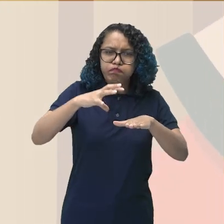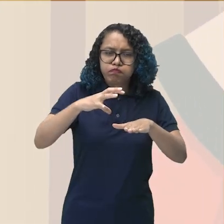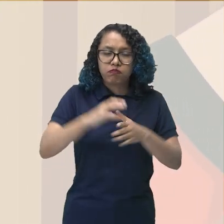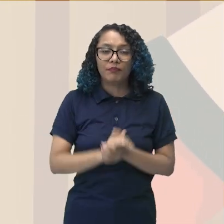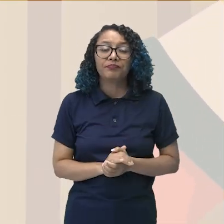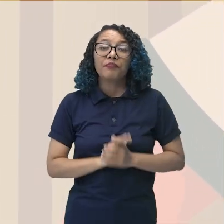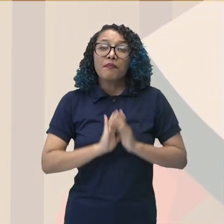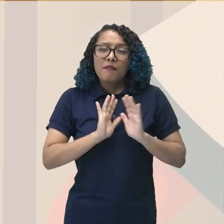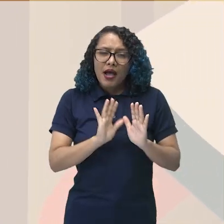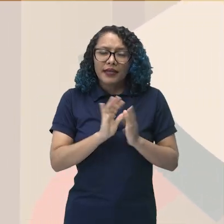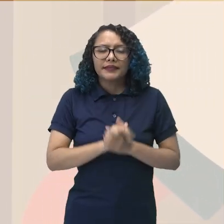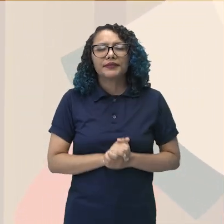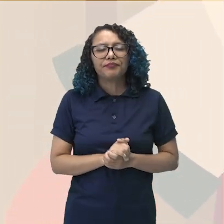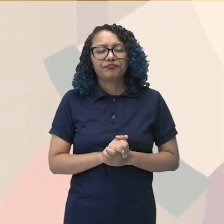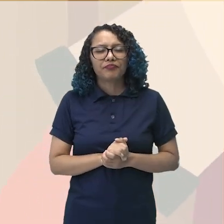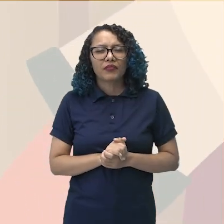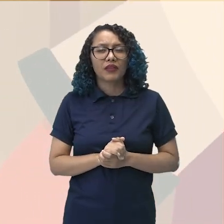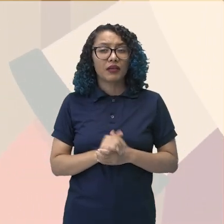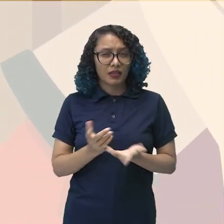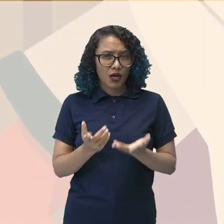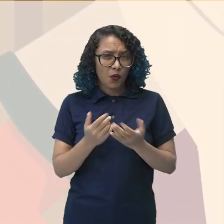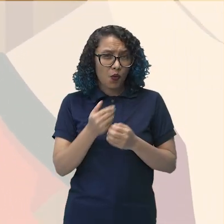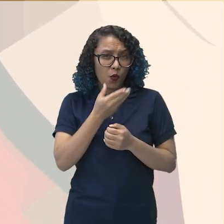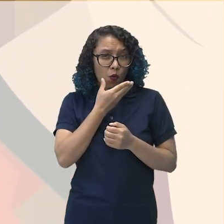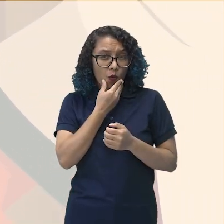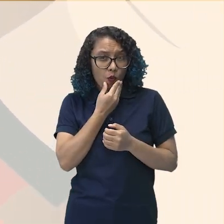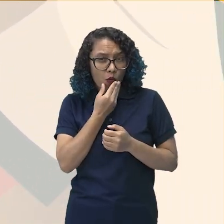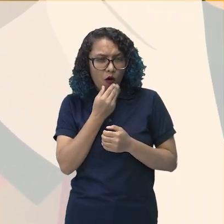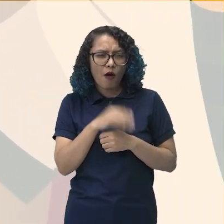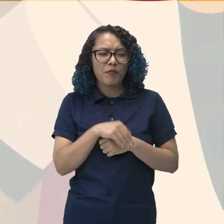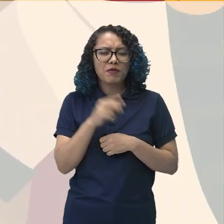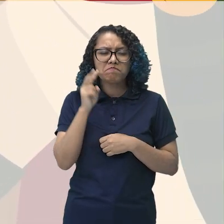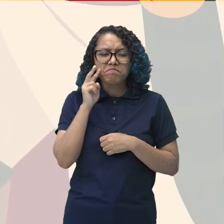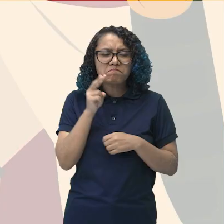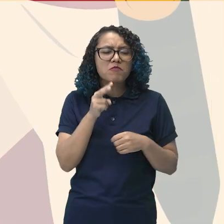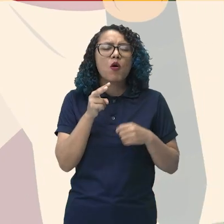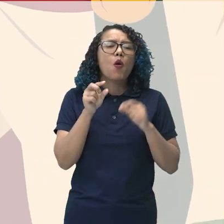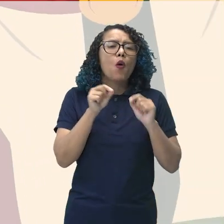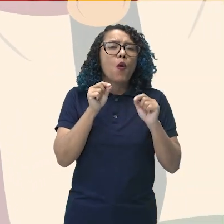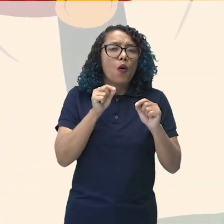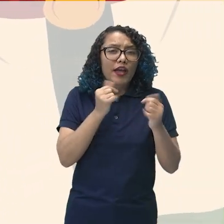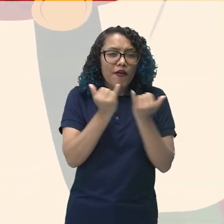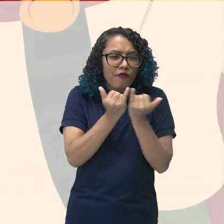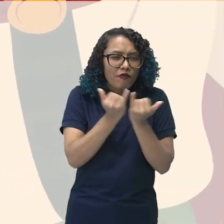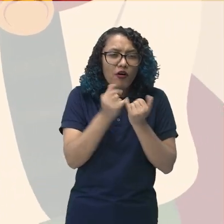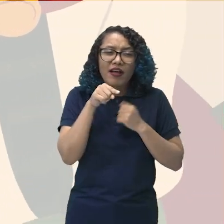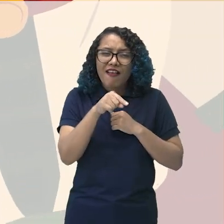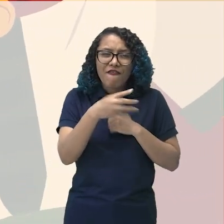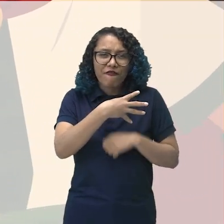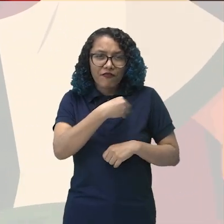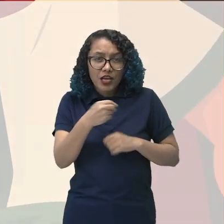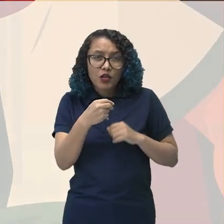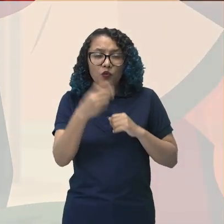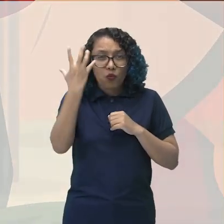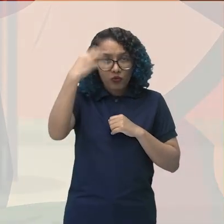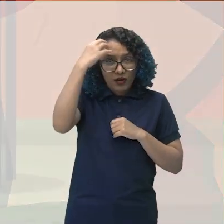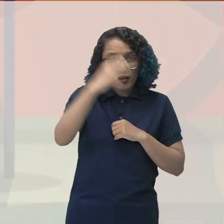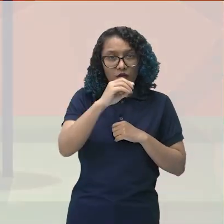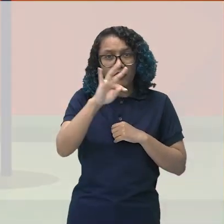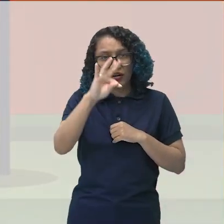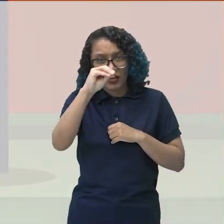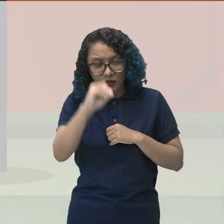dia, Édipo ouviu em uma discussão que não era filho do rei e da rainha de Corinto. Para esclarecer a terrível